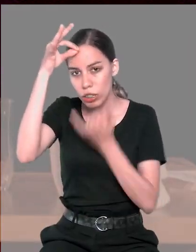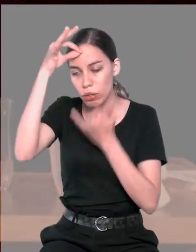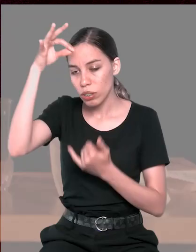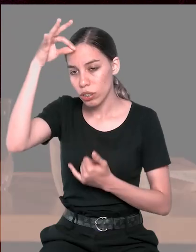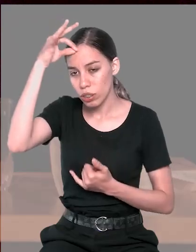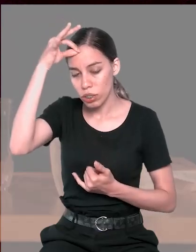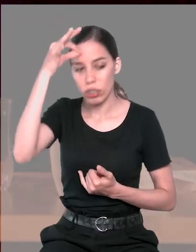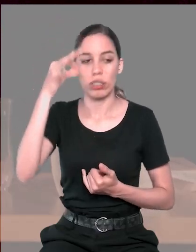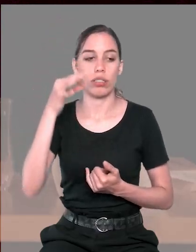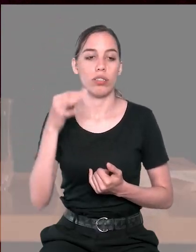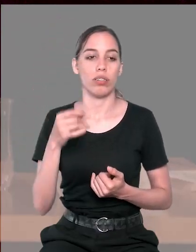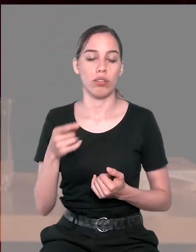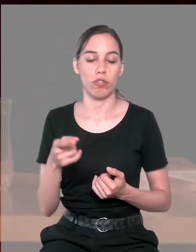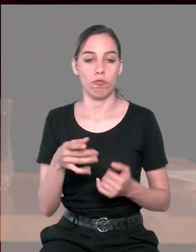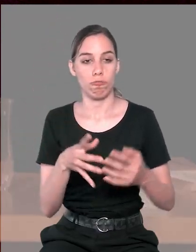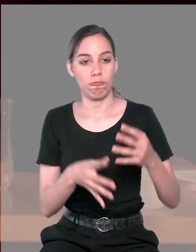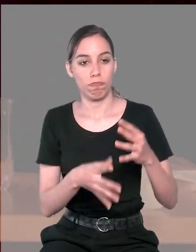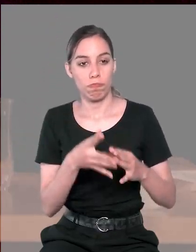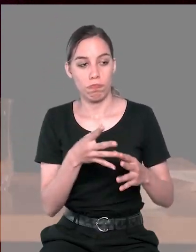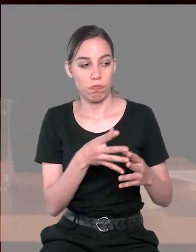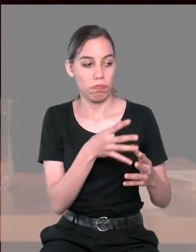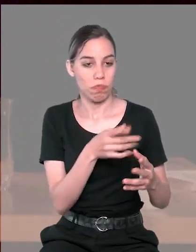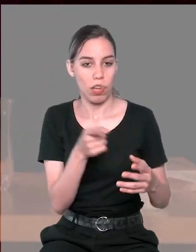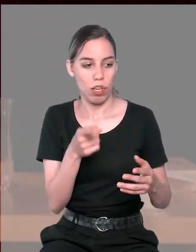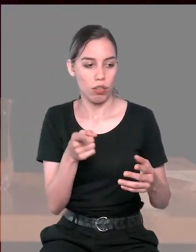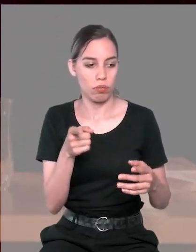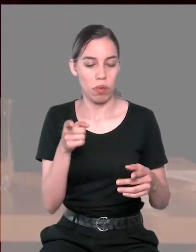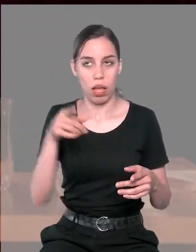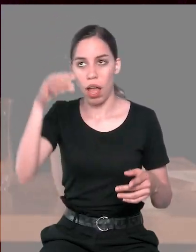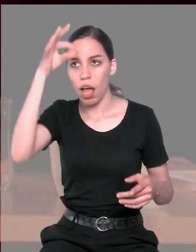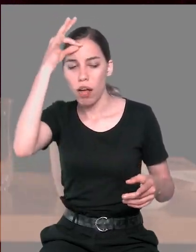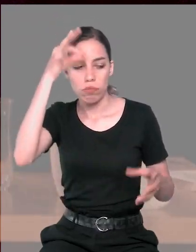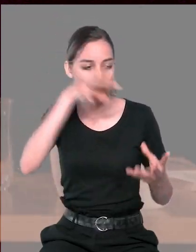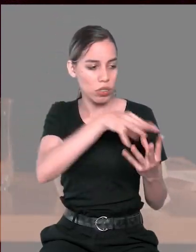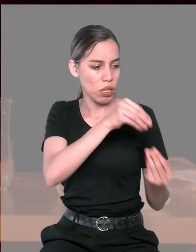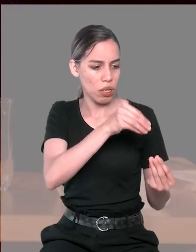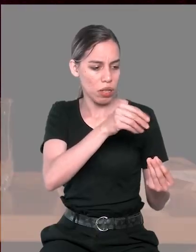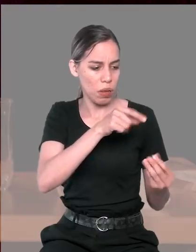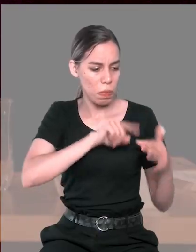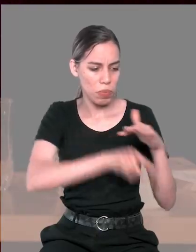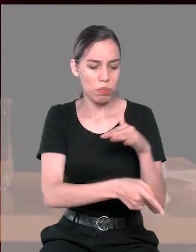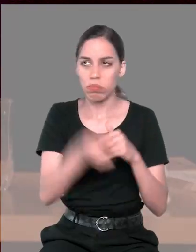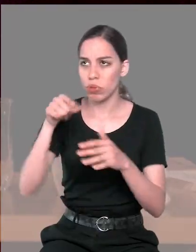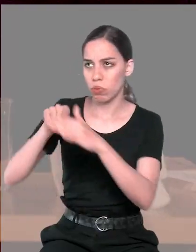a pensamento e nem a alma. Ele é mais amplo. Ele é infinitamente mais amplo.